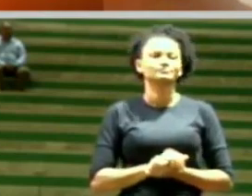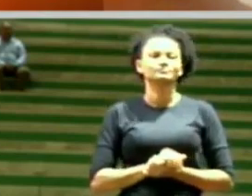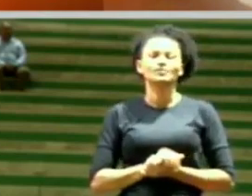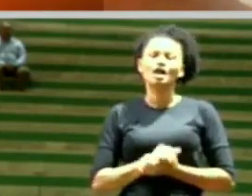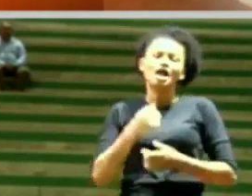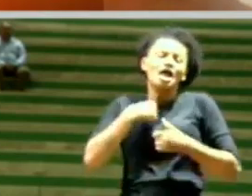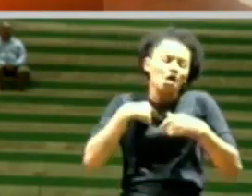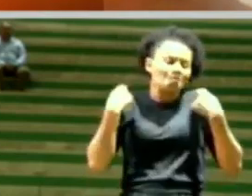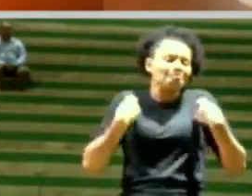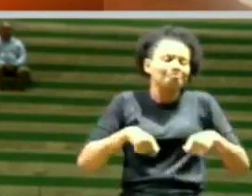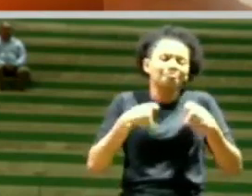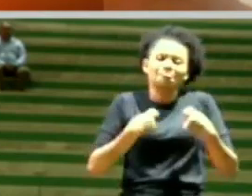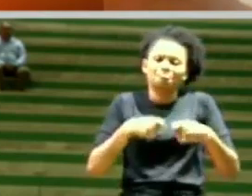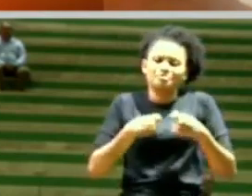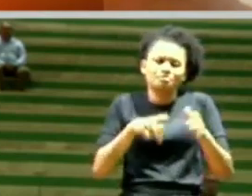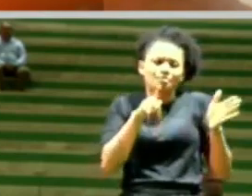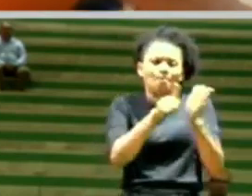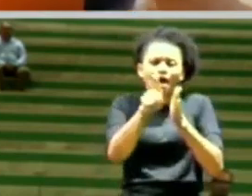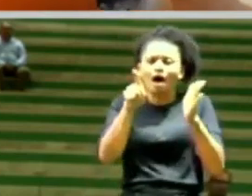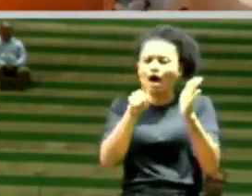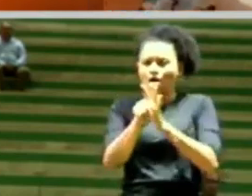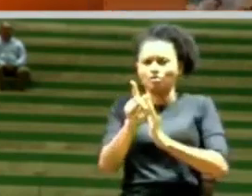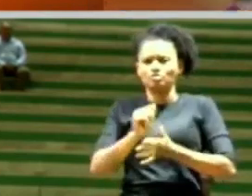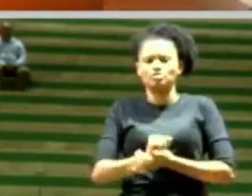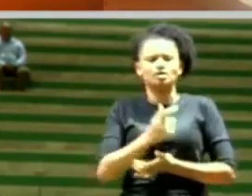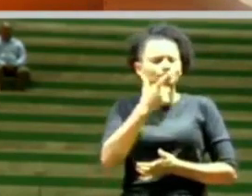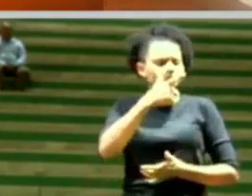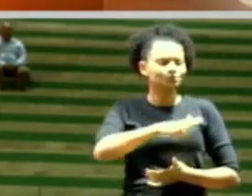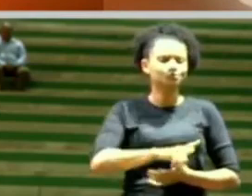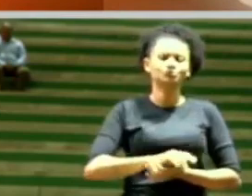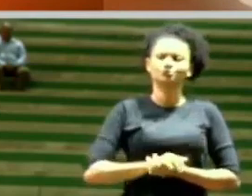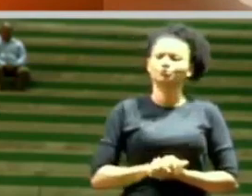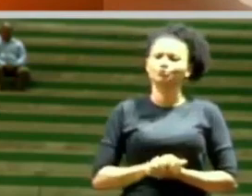Mas eu preciso fazer mais uma pergunta.